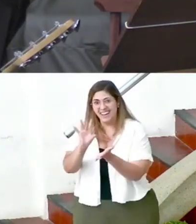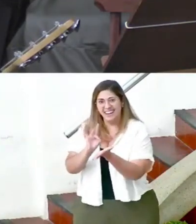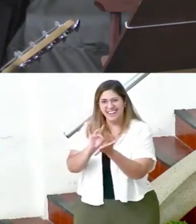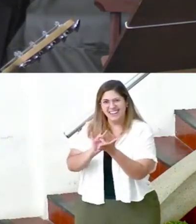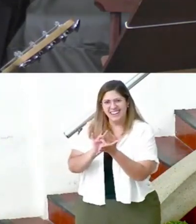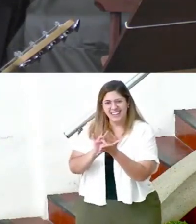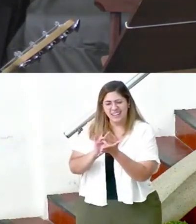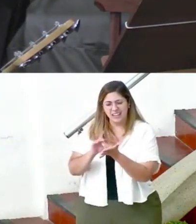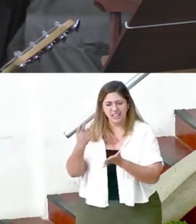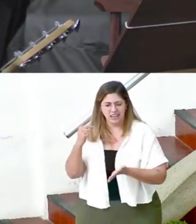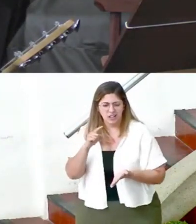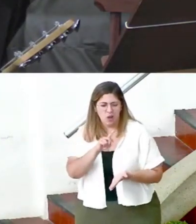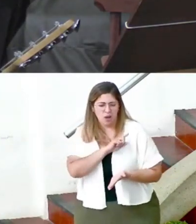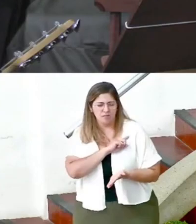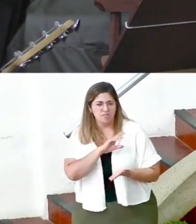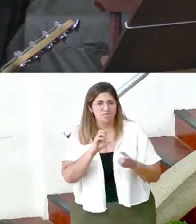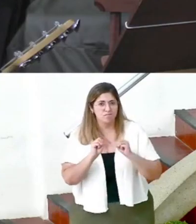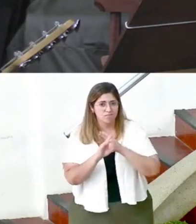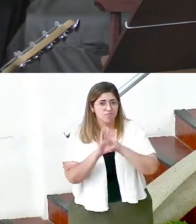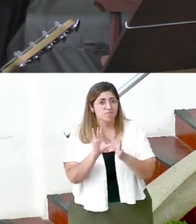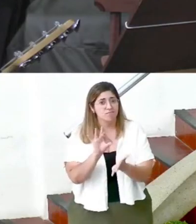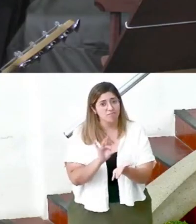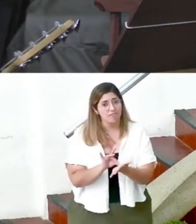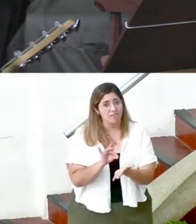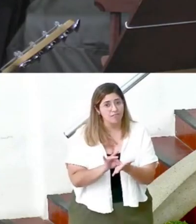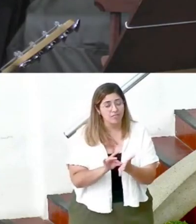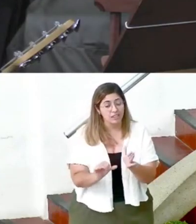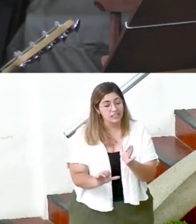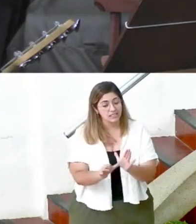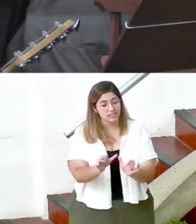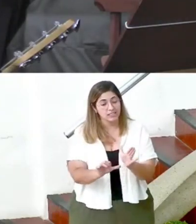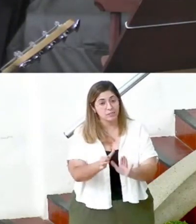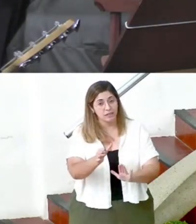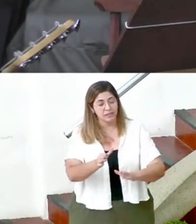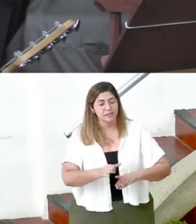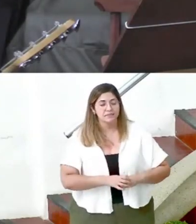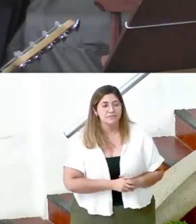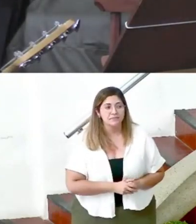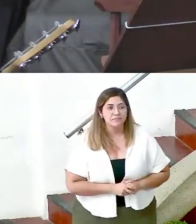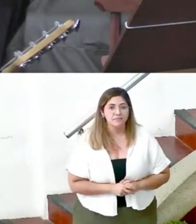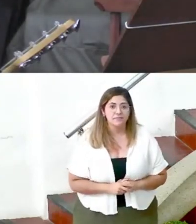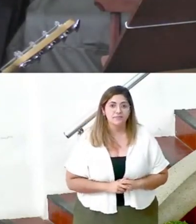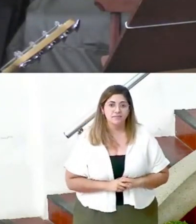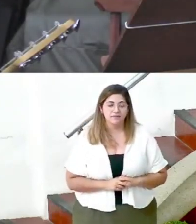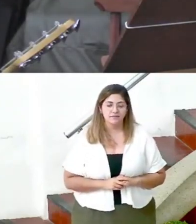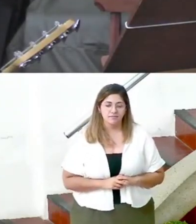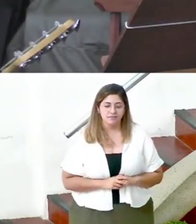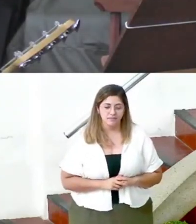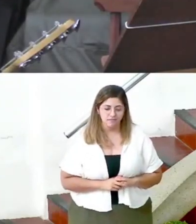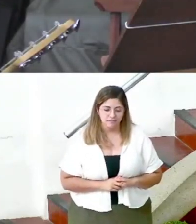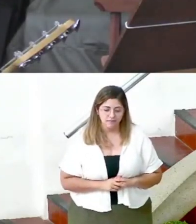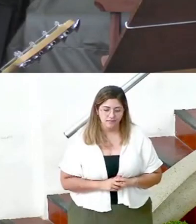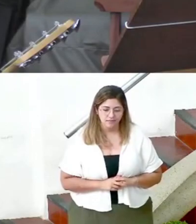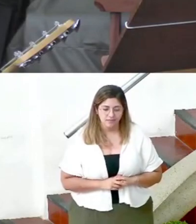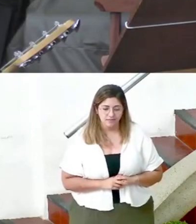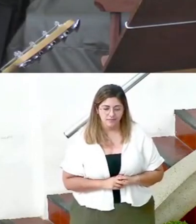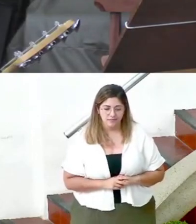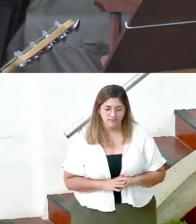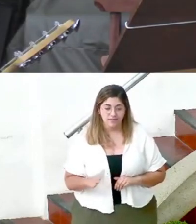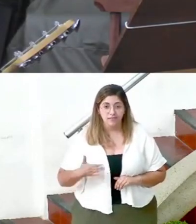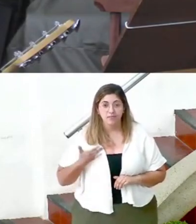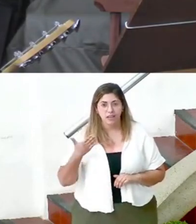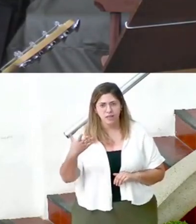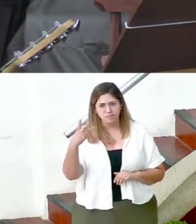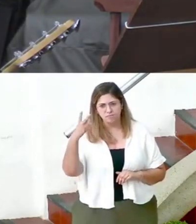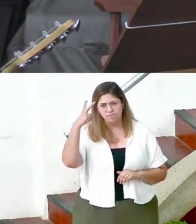nossa forma então de glorificar? A primeira é vendo isso aqui. Já notou que não foram muitos sábios? Onde é que estavam os sábios no dia em que os anjos